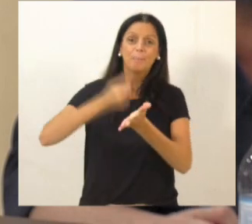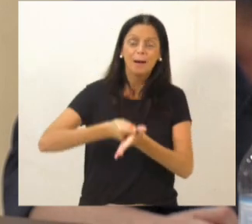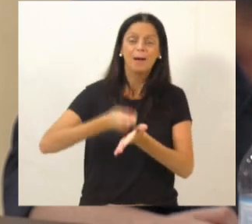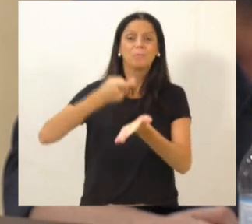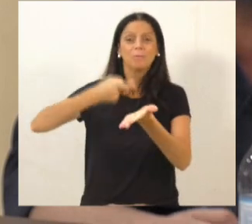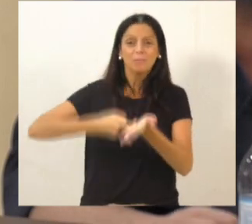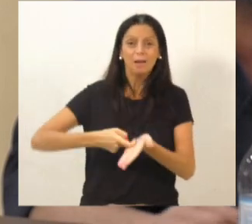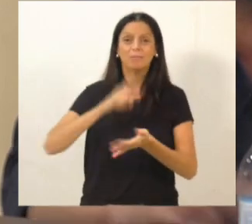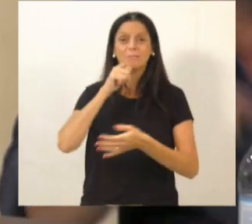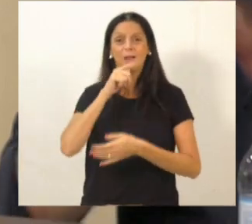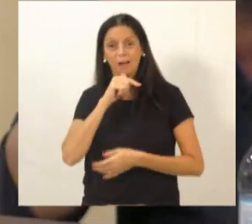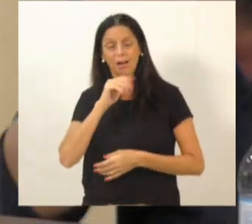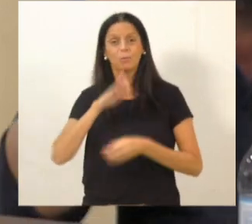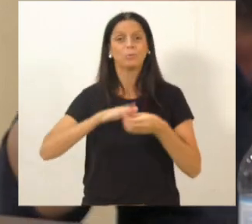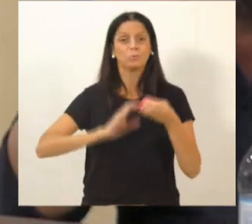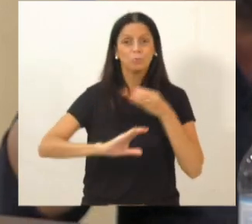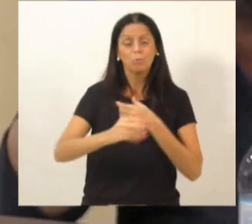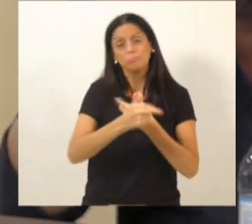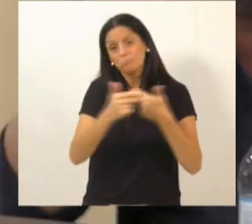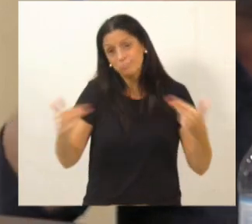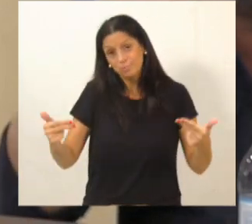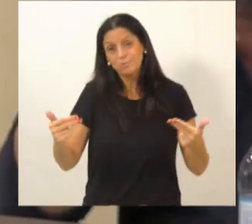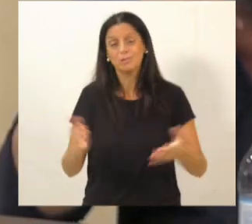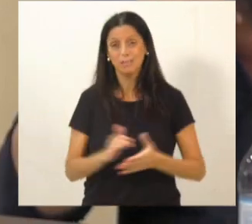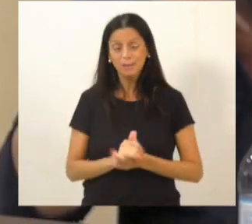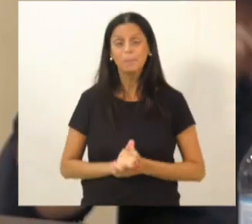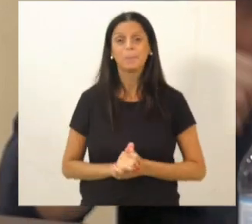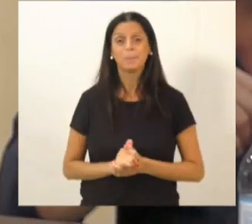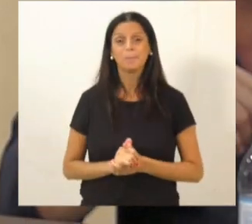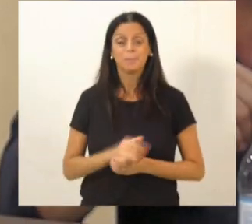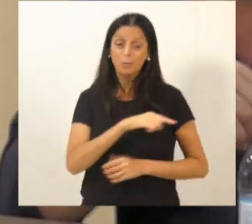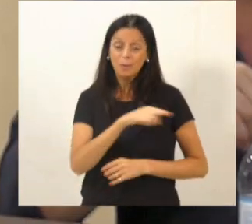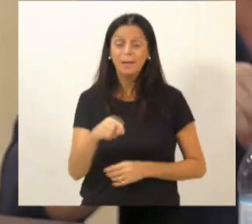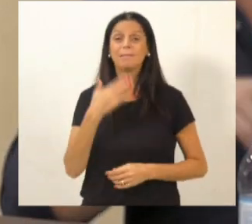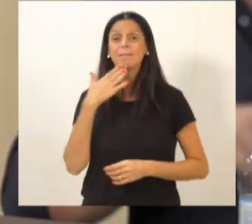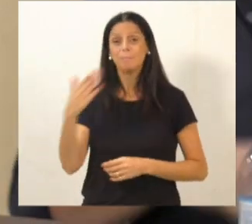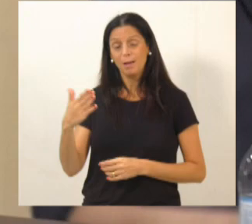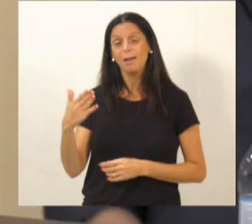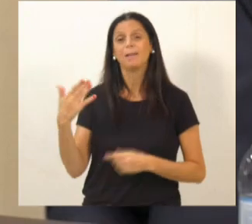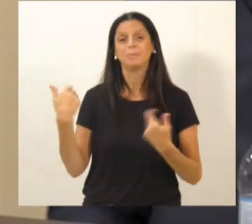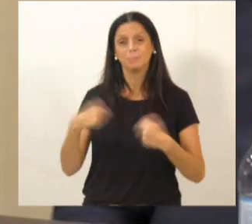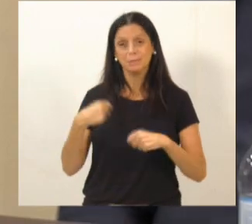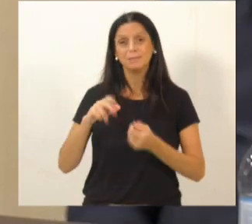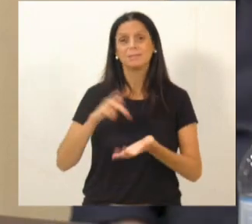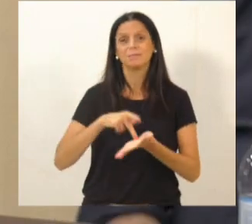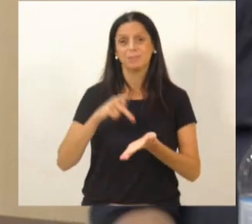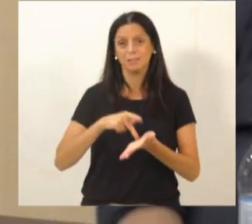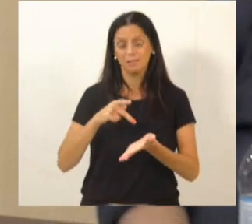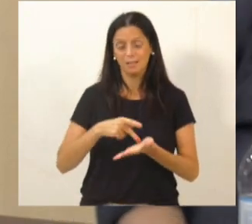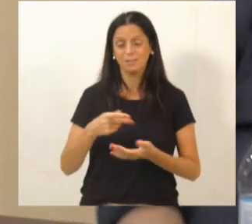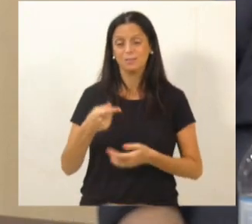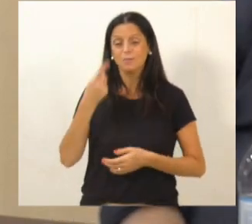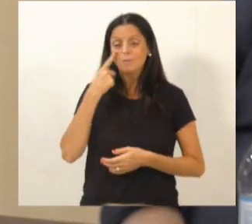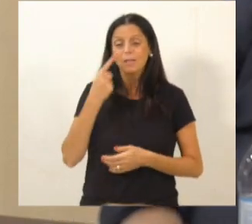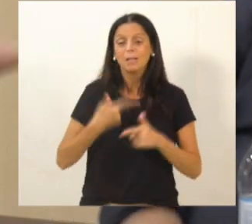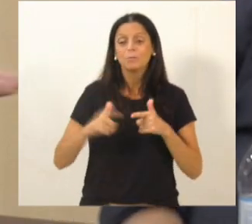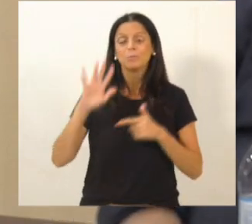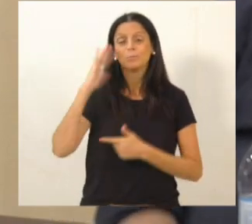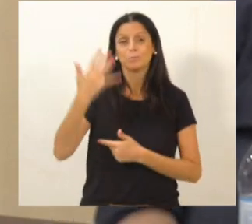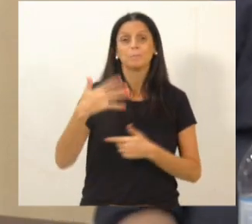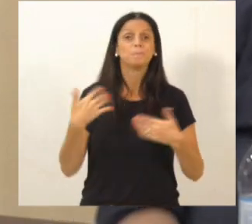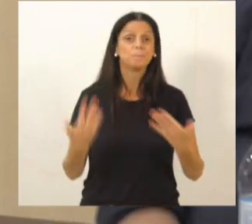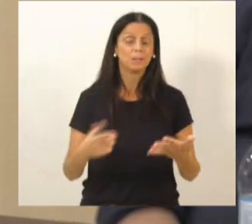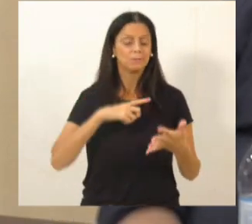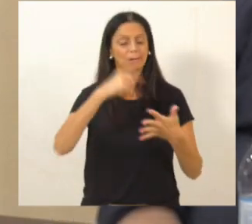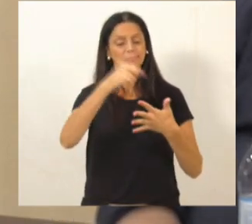com relação às devidas reivindicações e problemas que são apresentados. Nós temos aí todas essas situações que